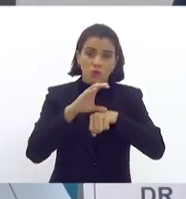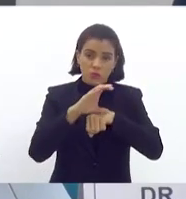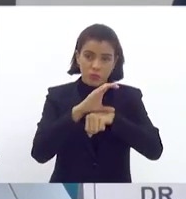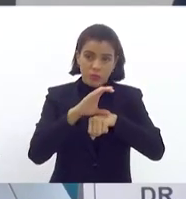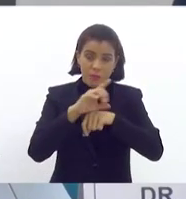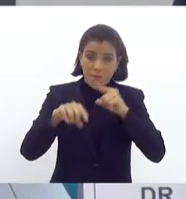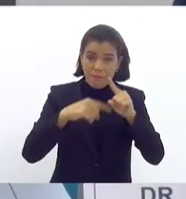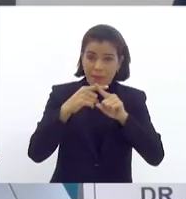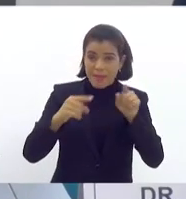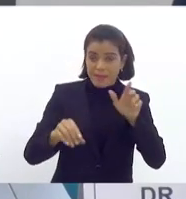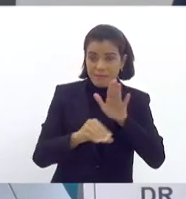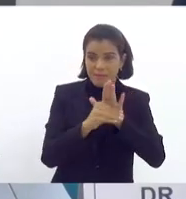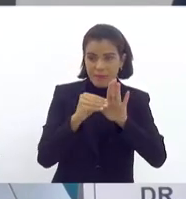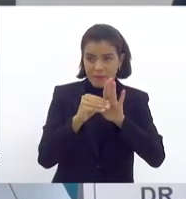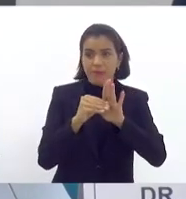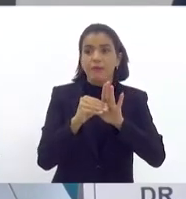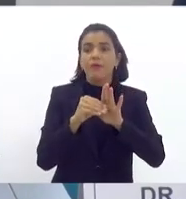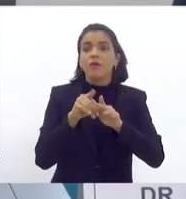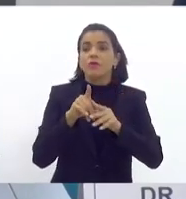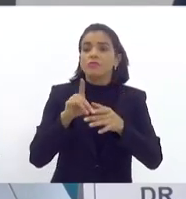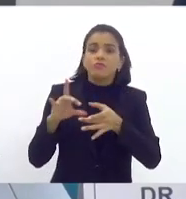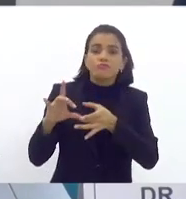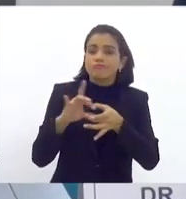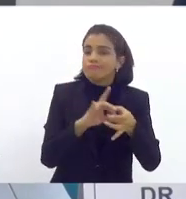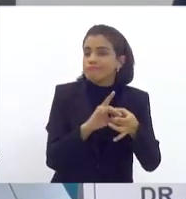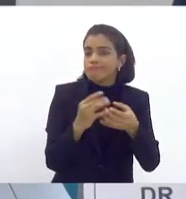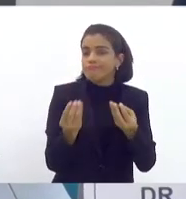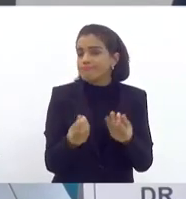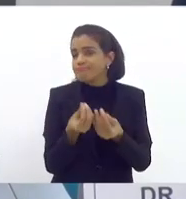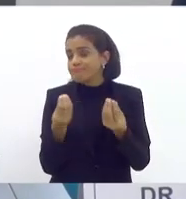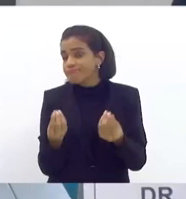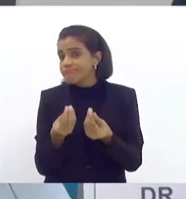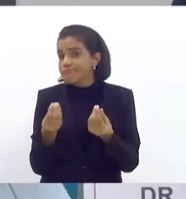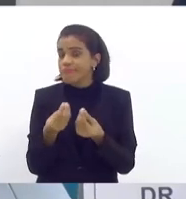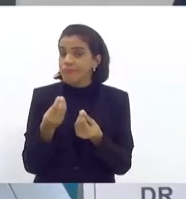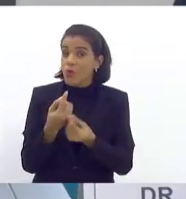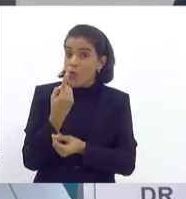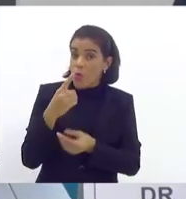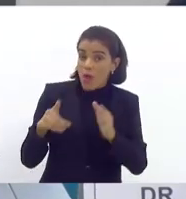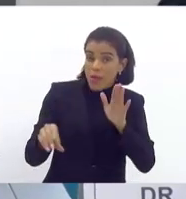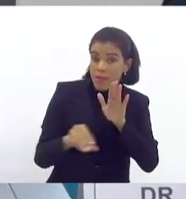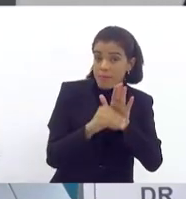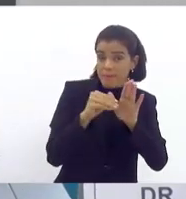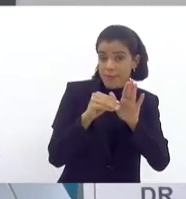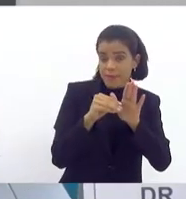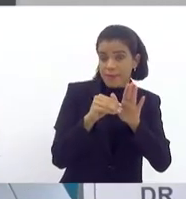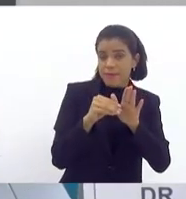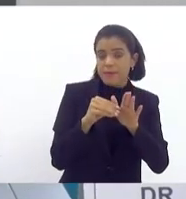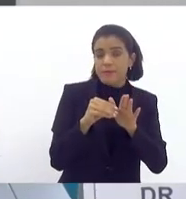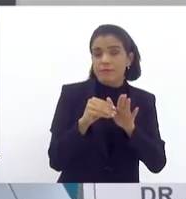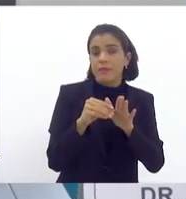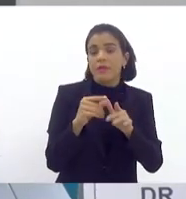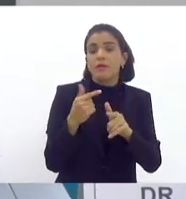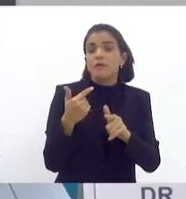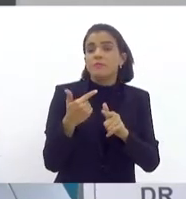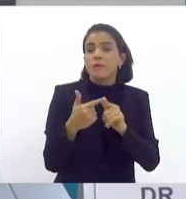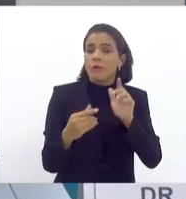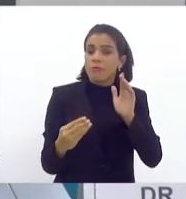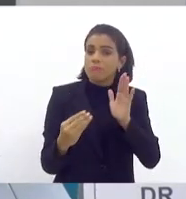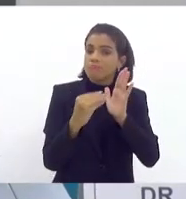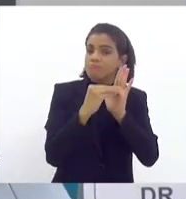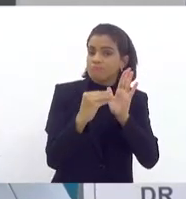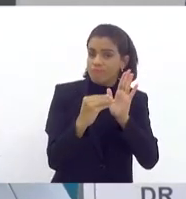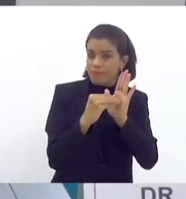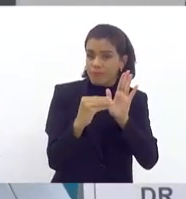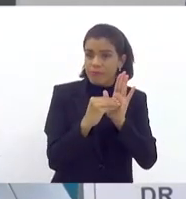com emenda, no sentido de uma emenda aditiva, para botar, adicione-se onde